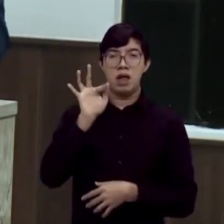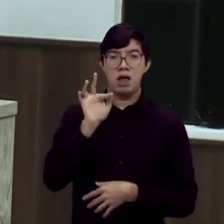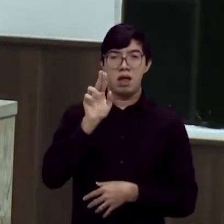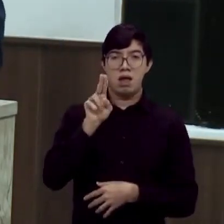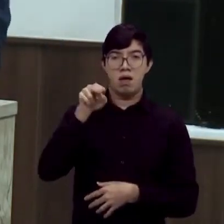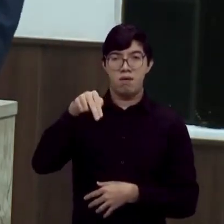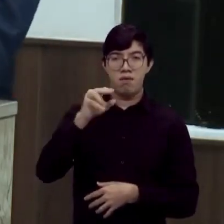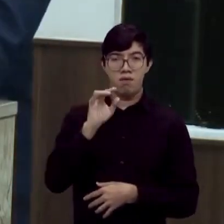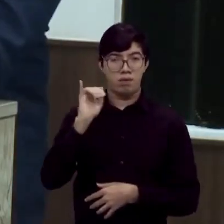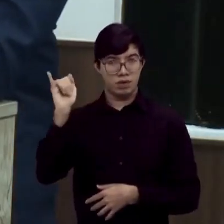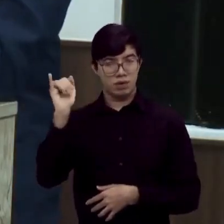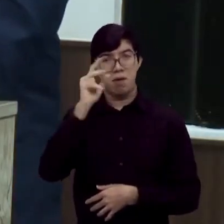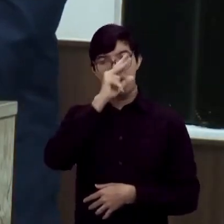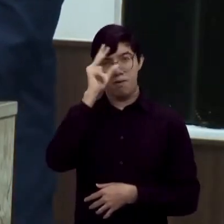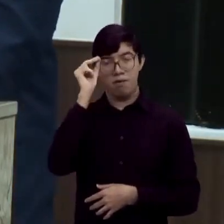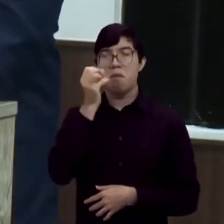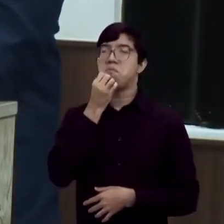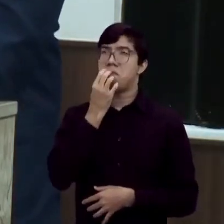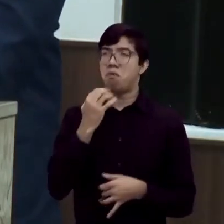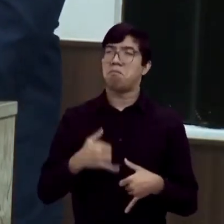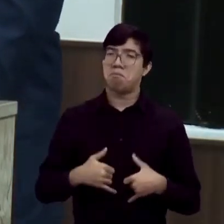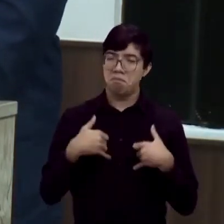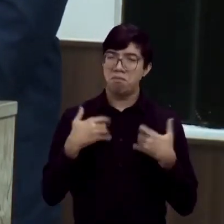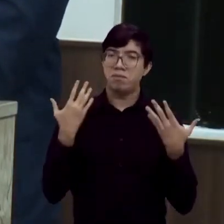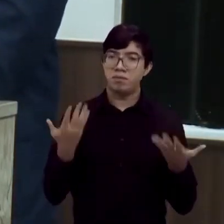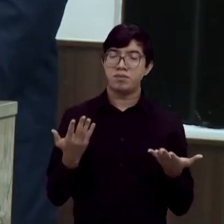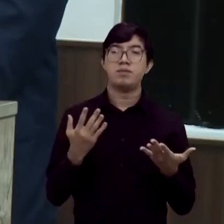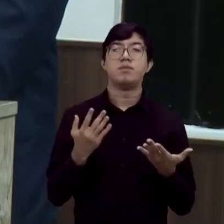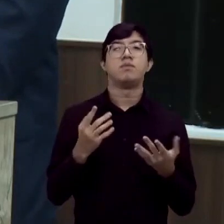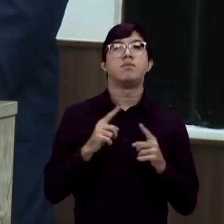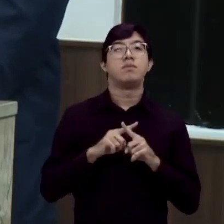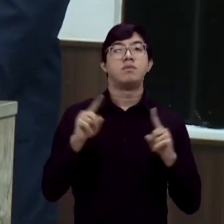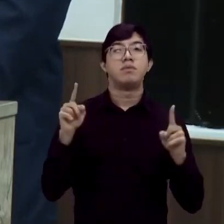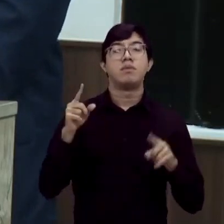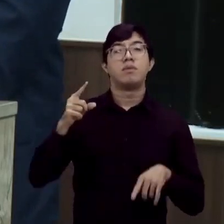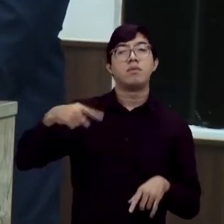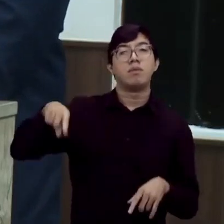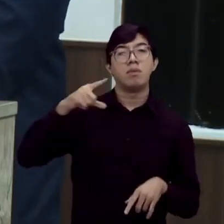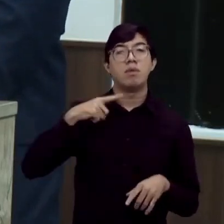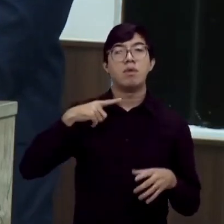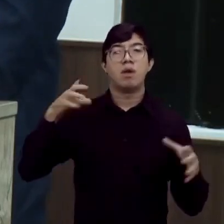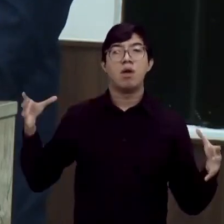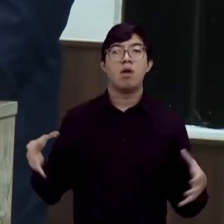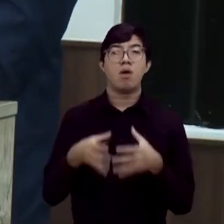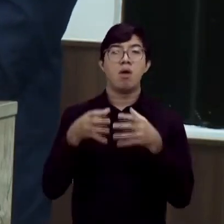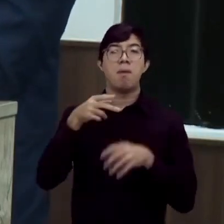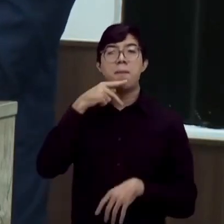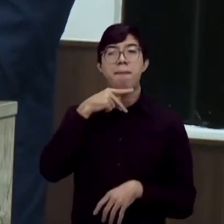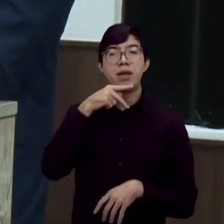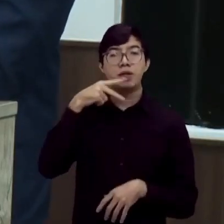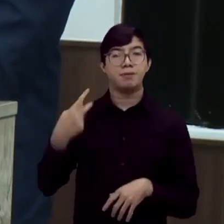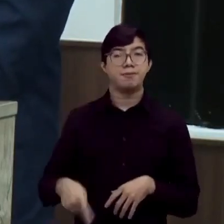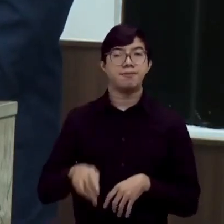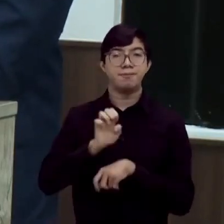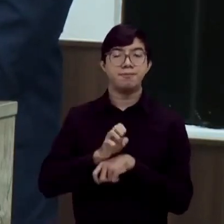fazer parte dessa base. Mas, vereador Júlio Brise, nós fazemos parte de um partido no estado do Ceará, vereador Júlio